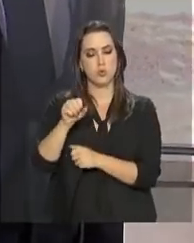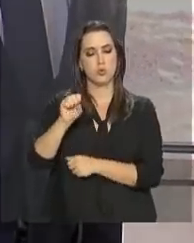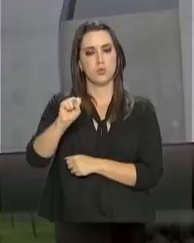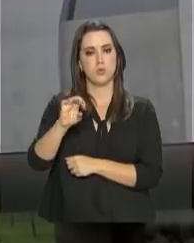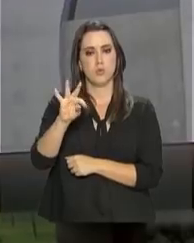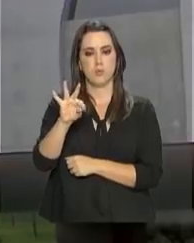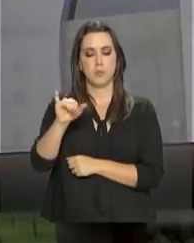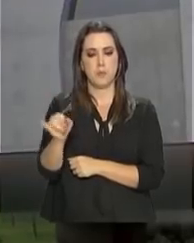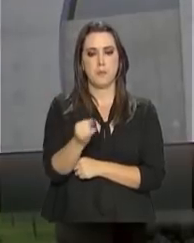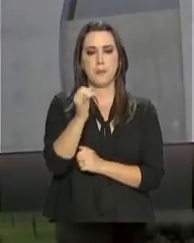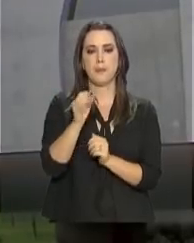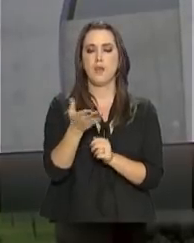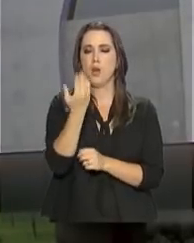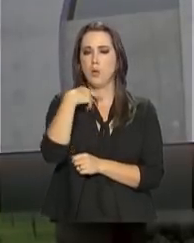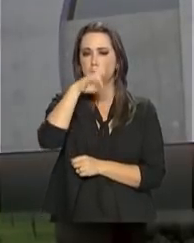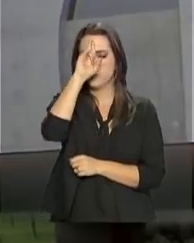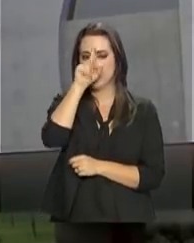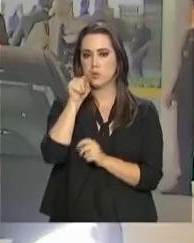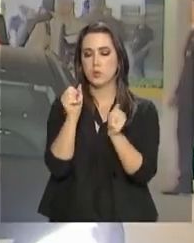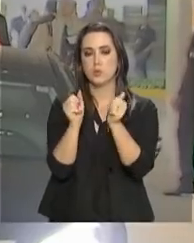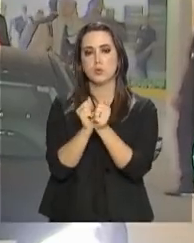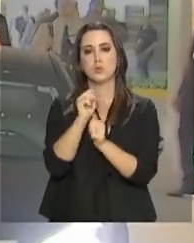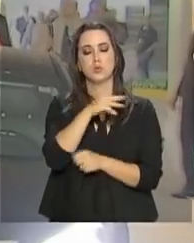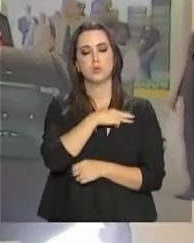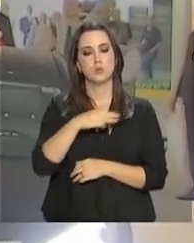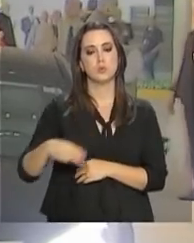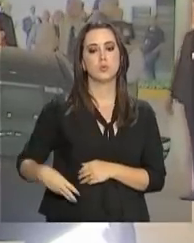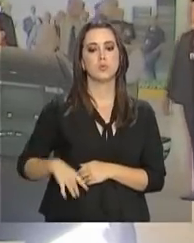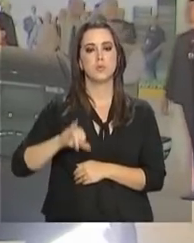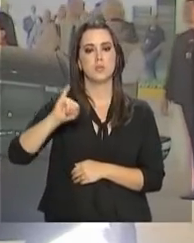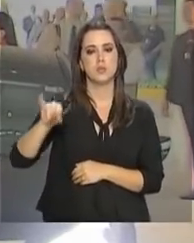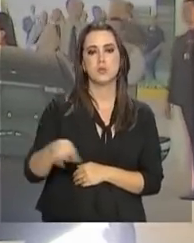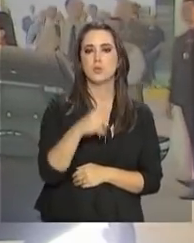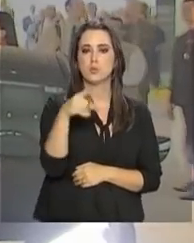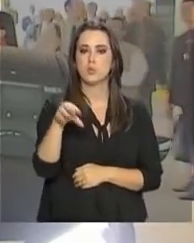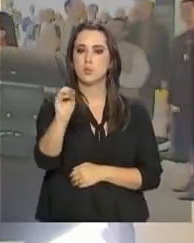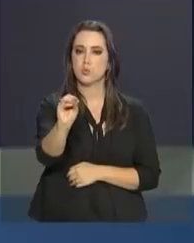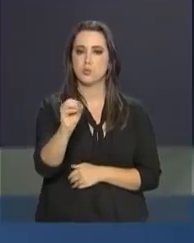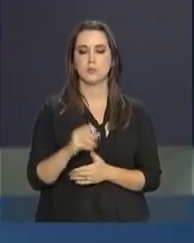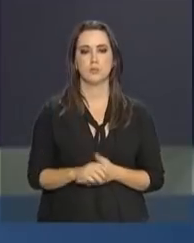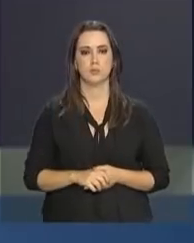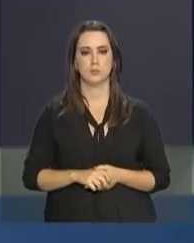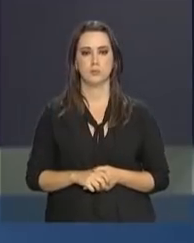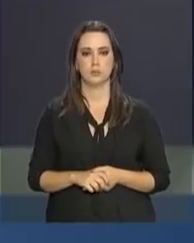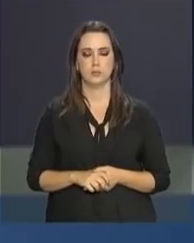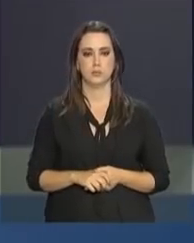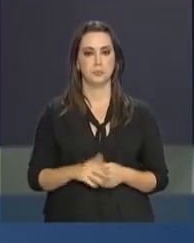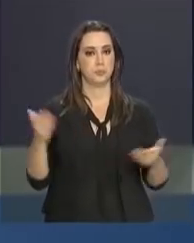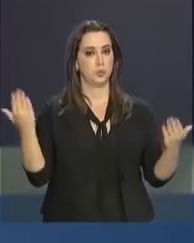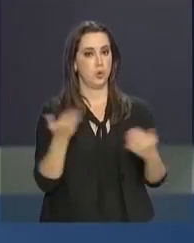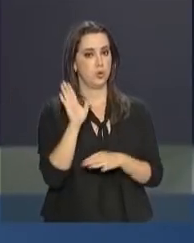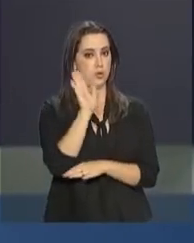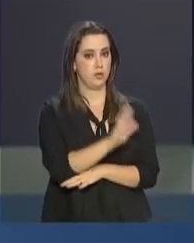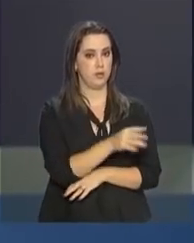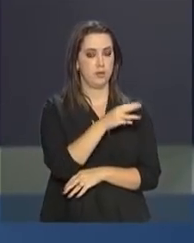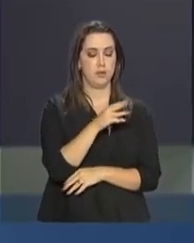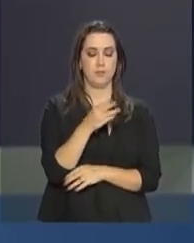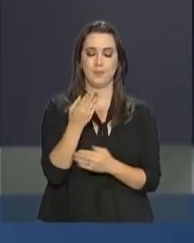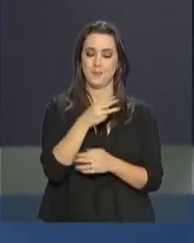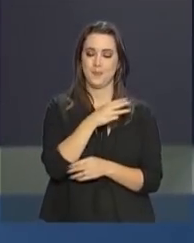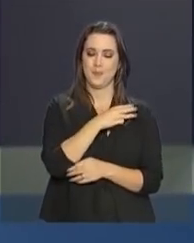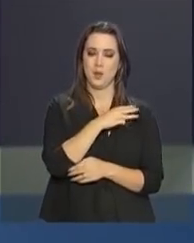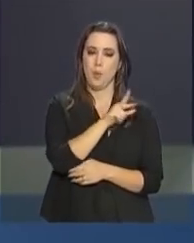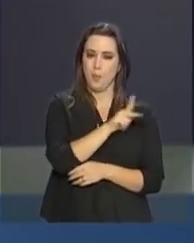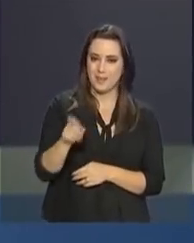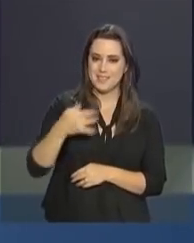justiça para um almoço com o presidente da corte ministro joão otávio noronha e hoje à tarde o presidente michel